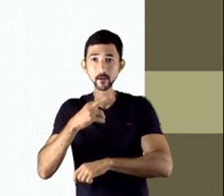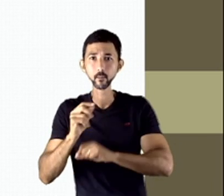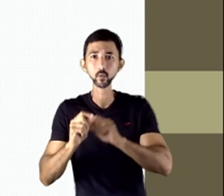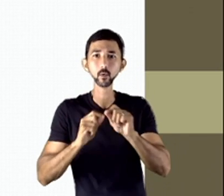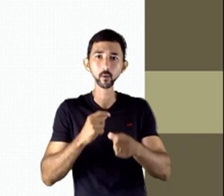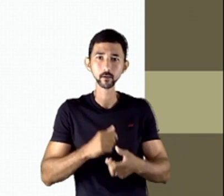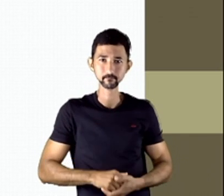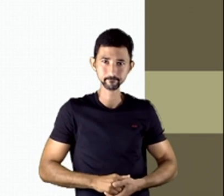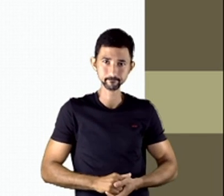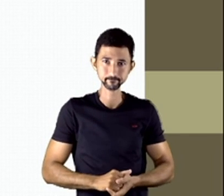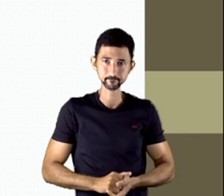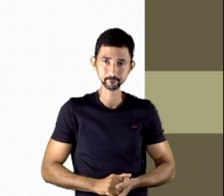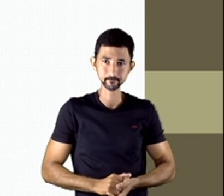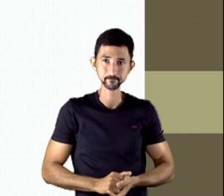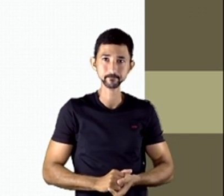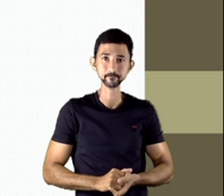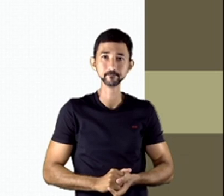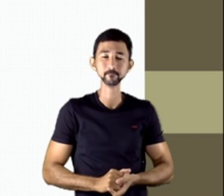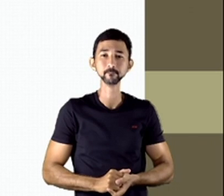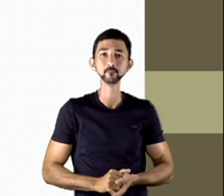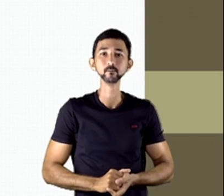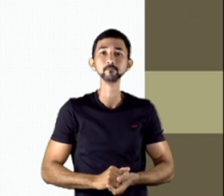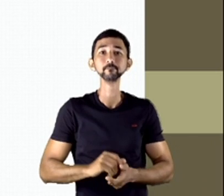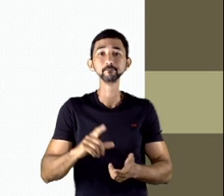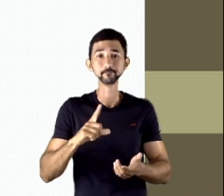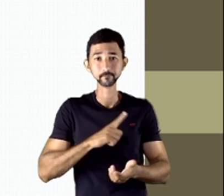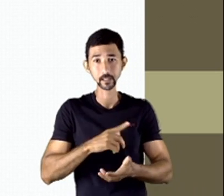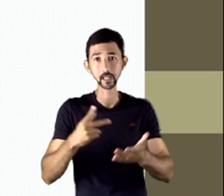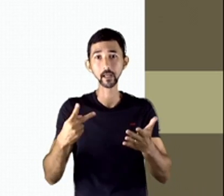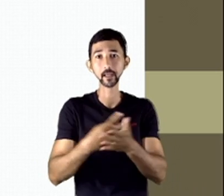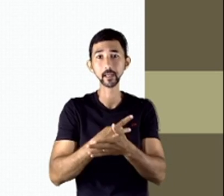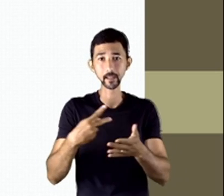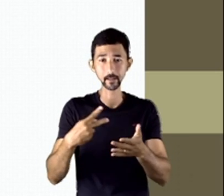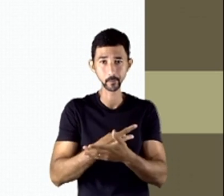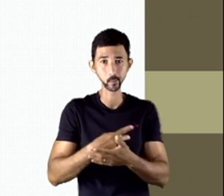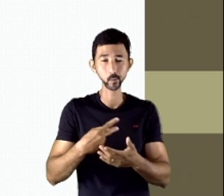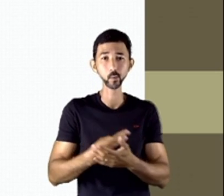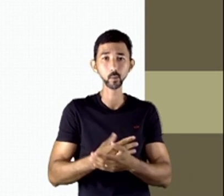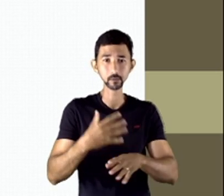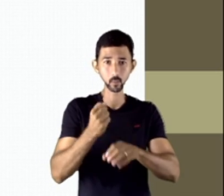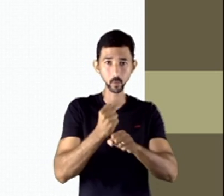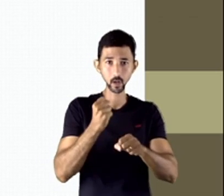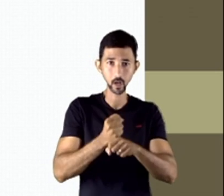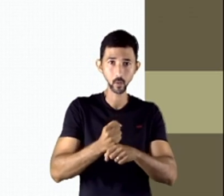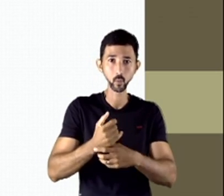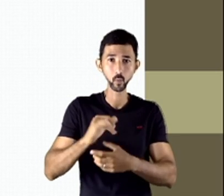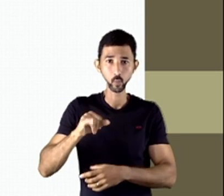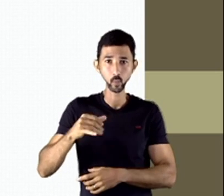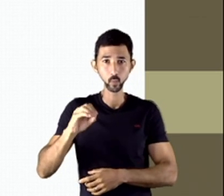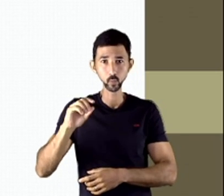conclusão de que houve um erro no registro do João.